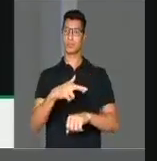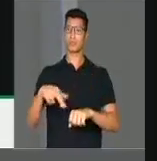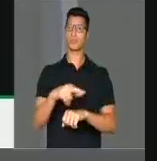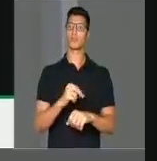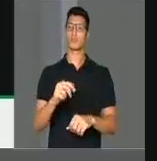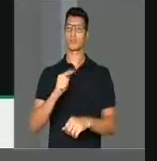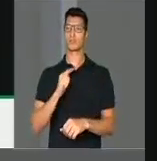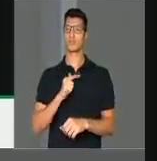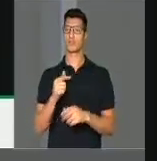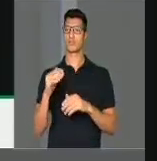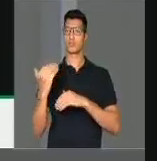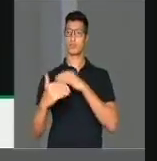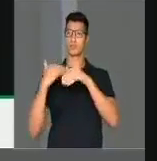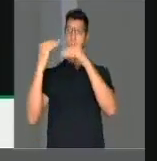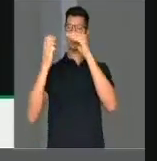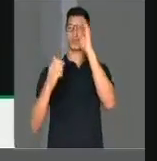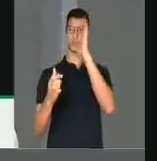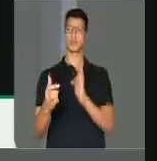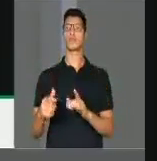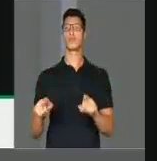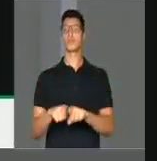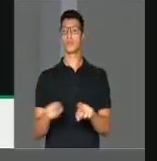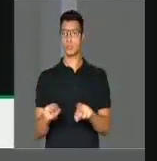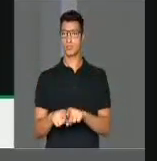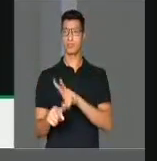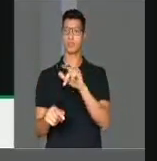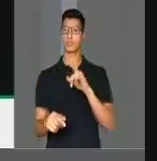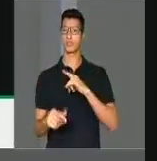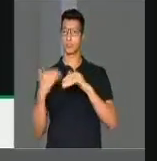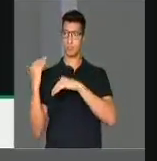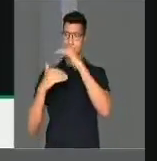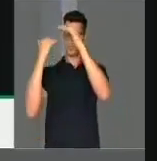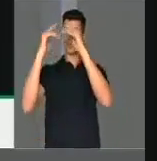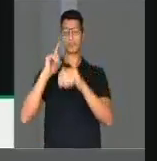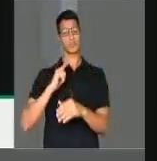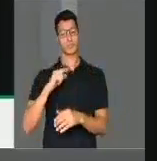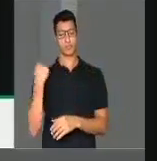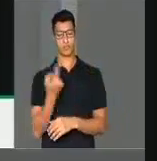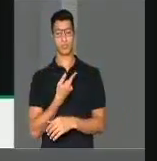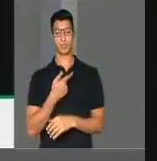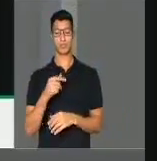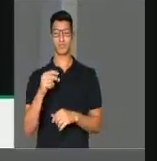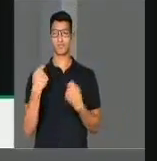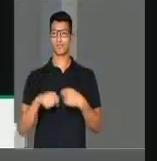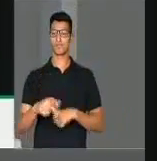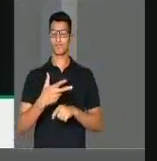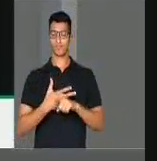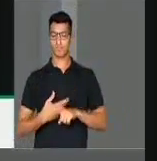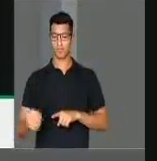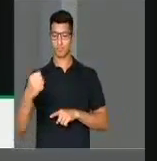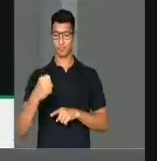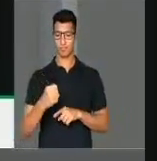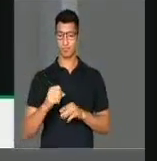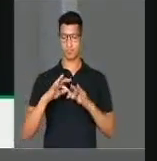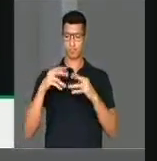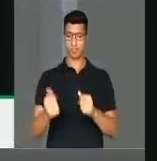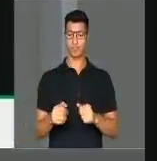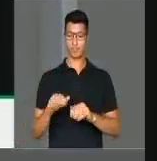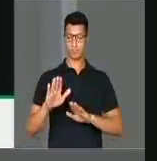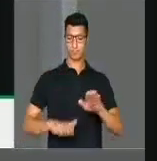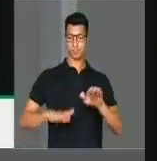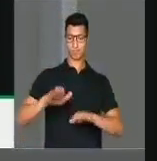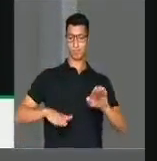região Nordeste tiver um grande desenvolvimento, o Brasil também terá o seu grande desenvolvimento. Nós precisamos vencer todas